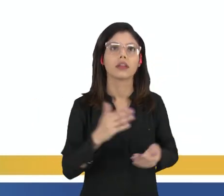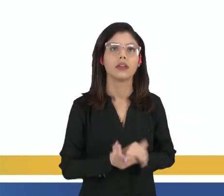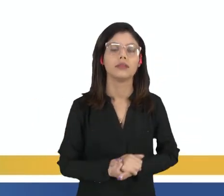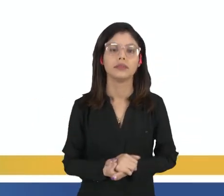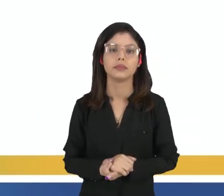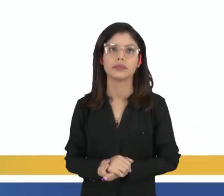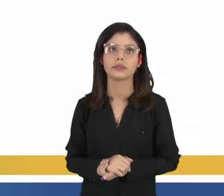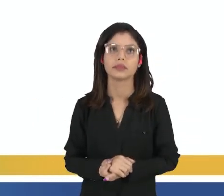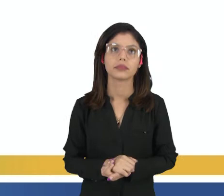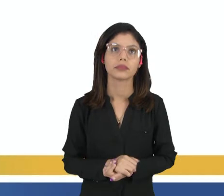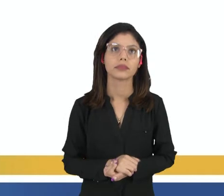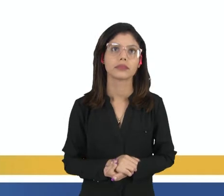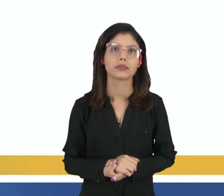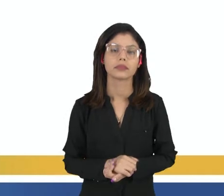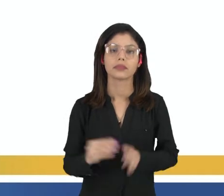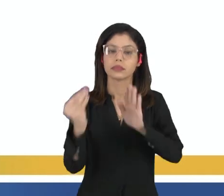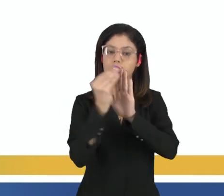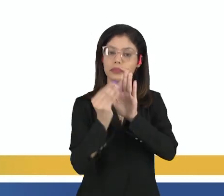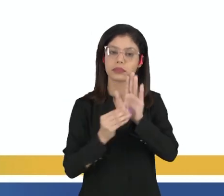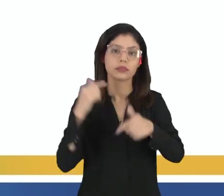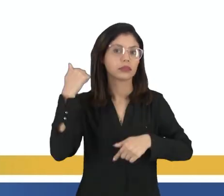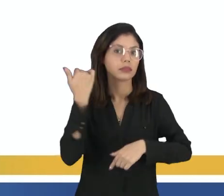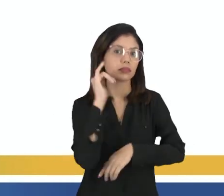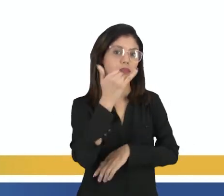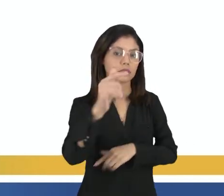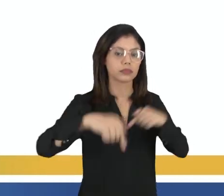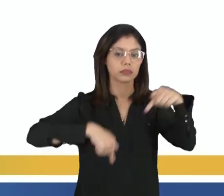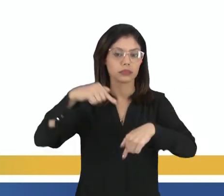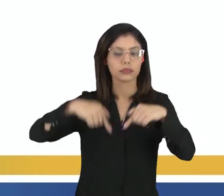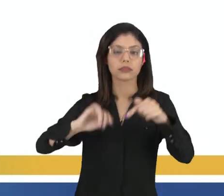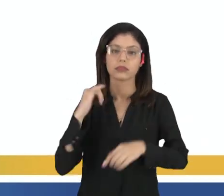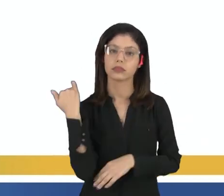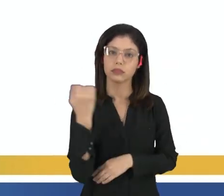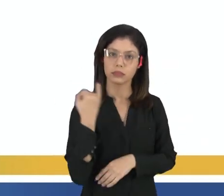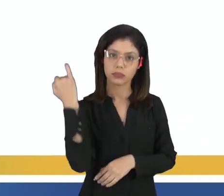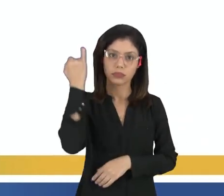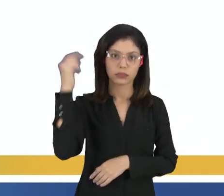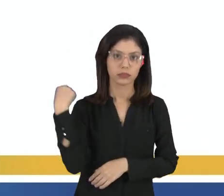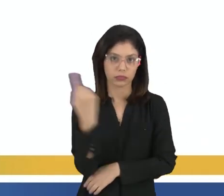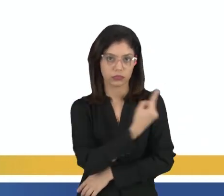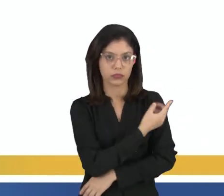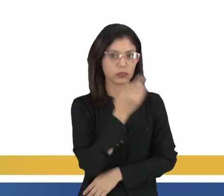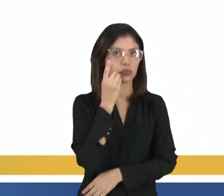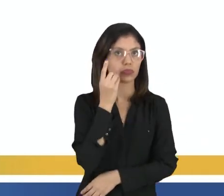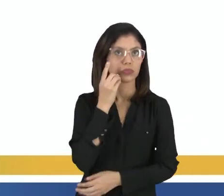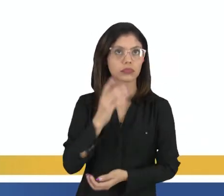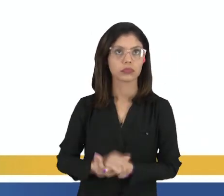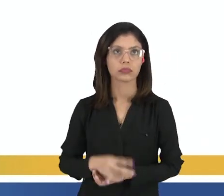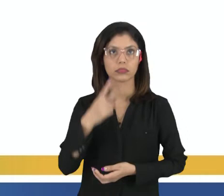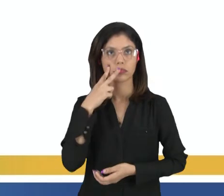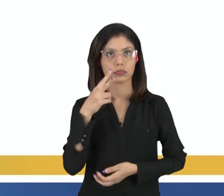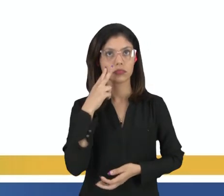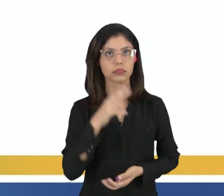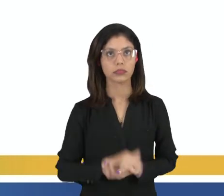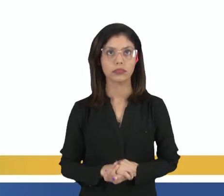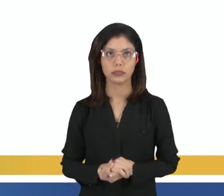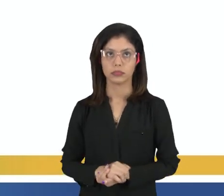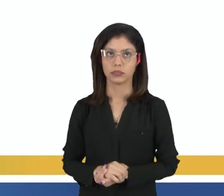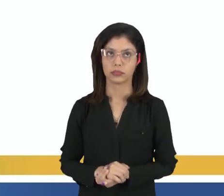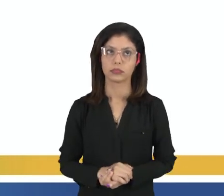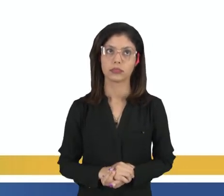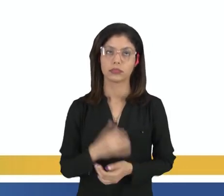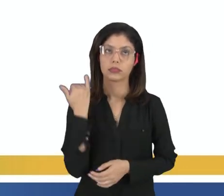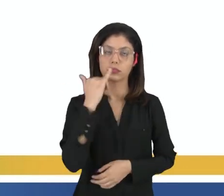estar falando sobre as aplicações da eletroquímica, a importância dela no nosso dia a dia. Então, nós temos aqui